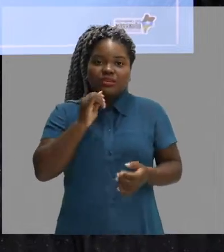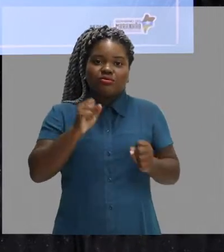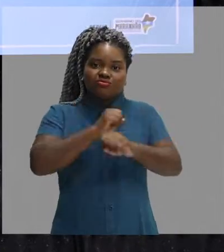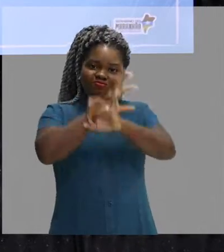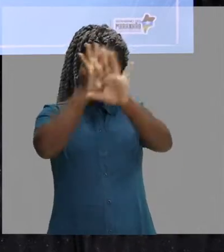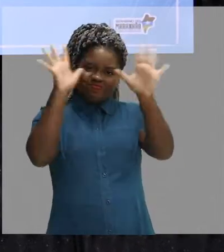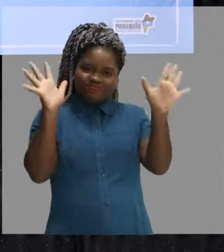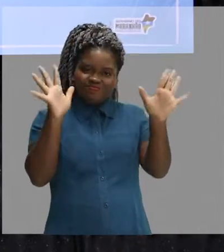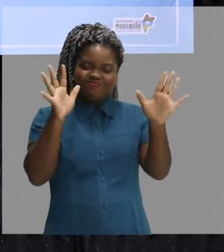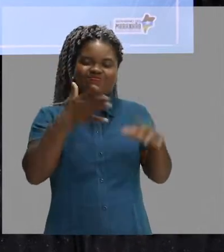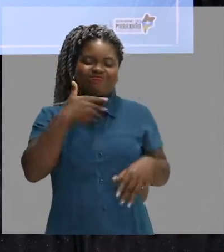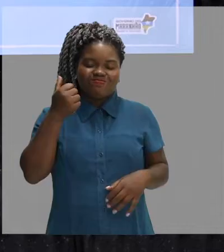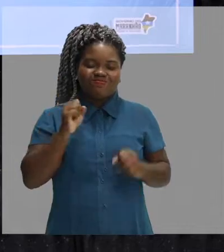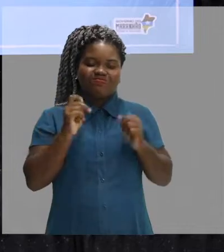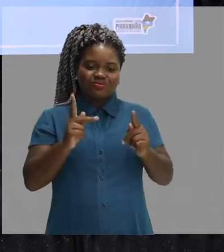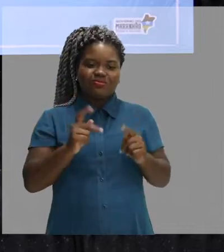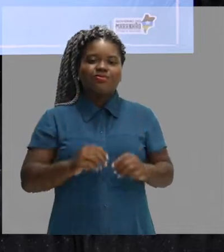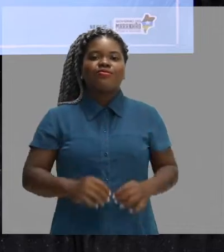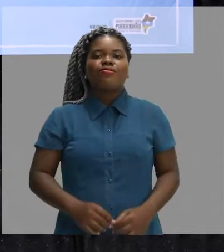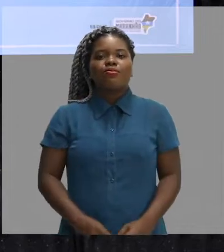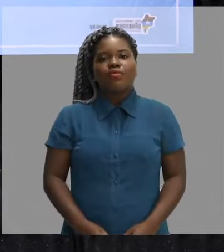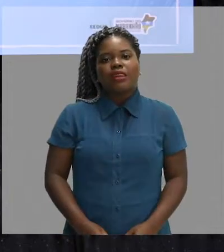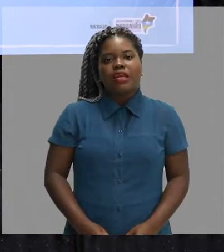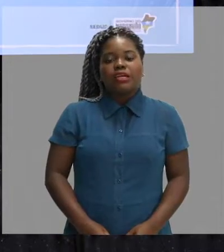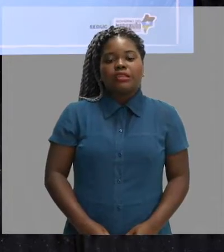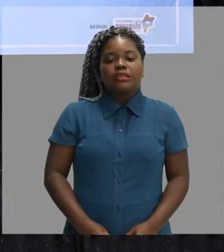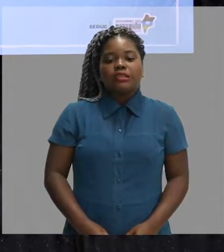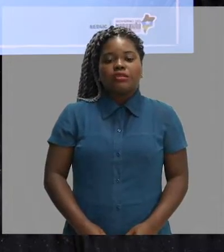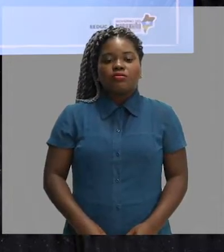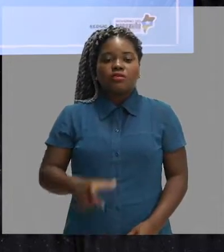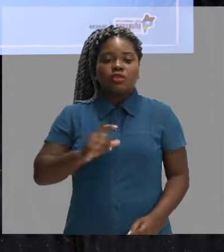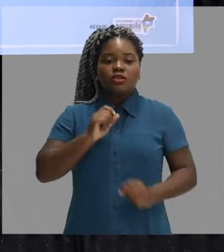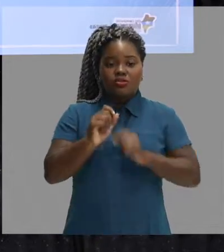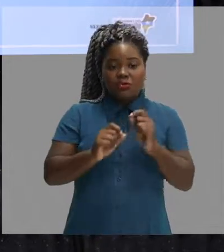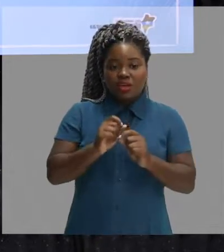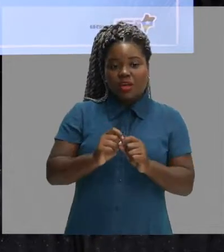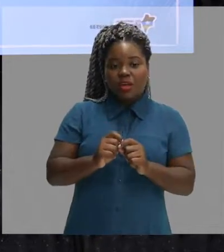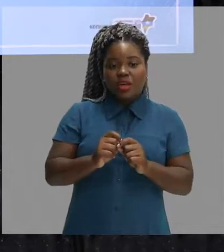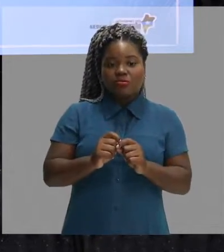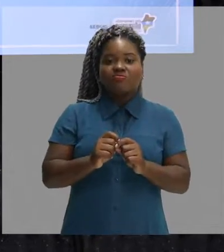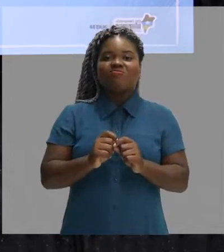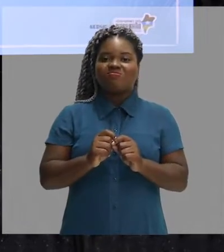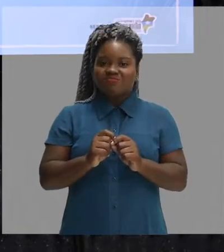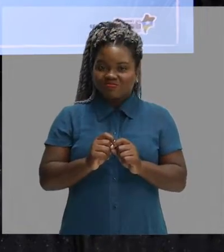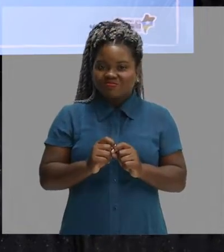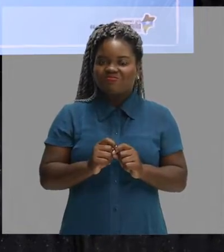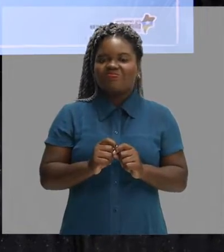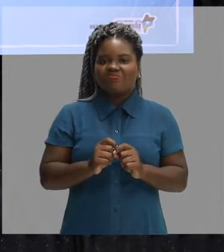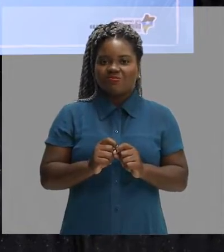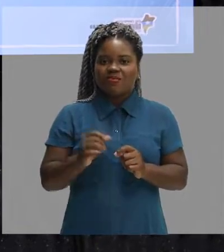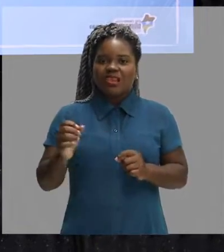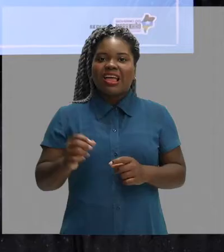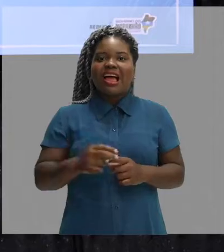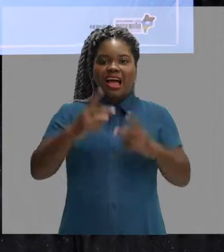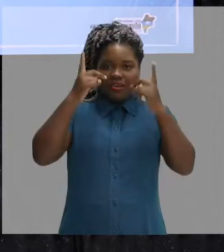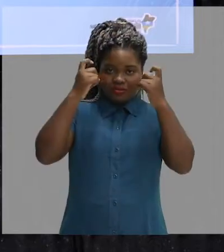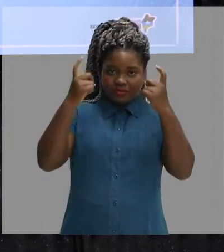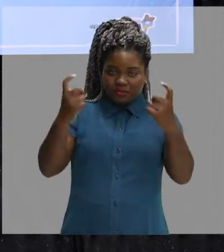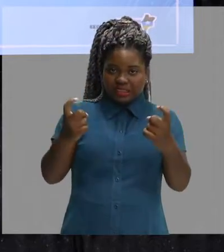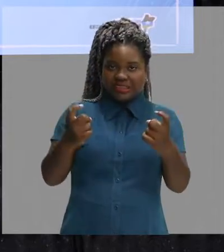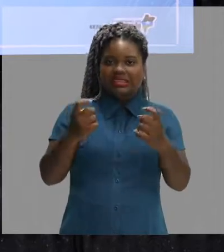tipo de violência. E aí a gente chega numa parte muito importante da aula de